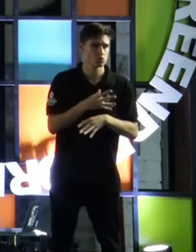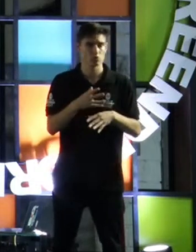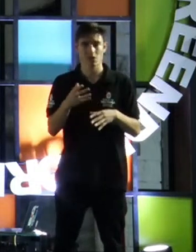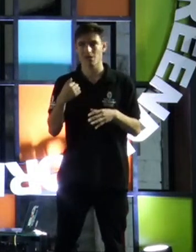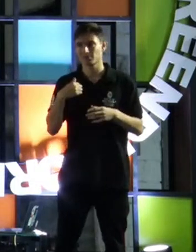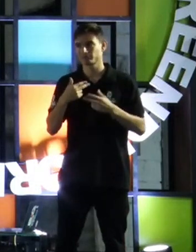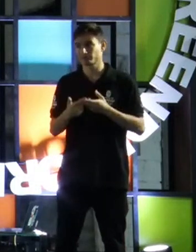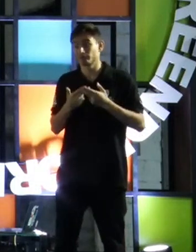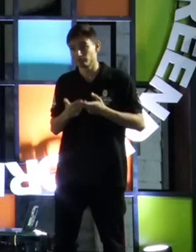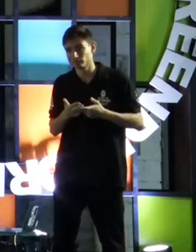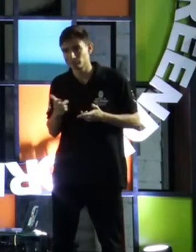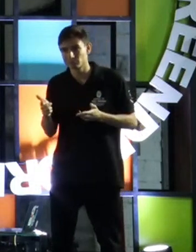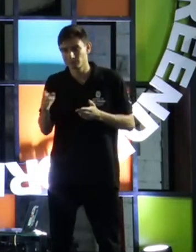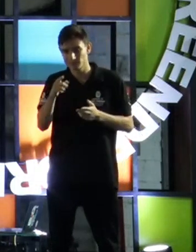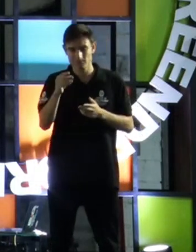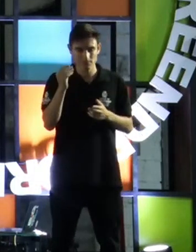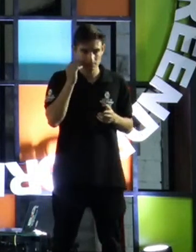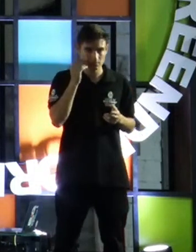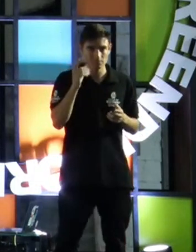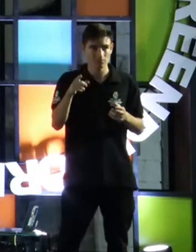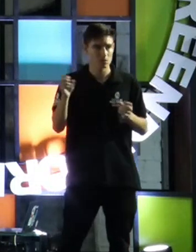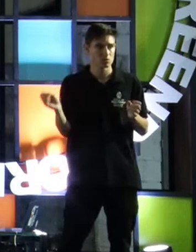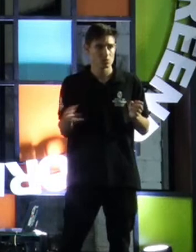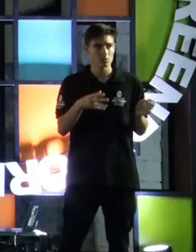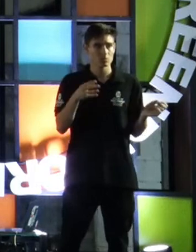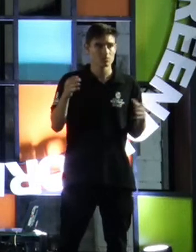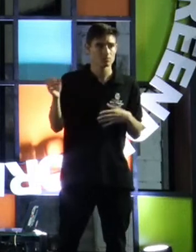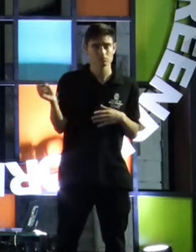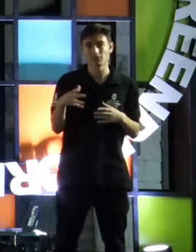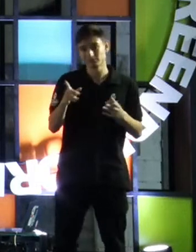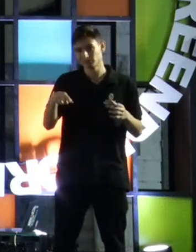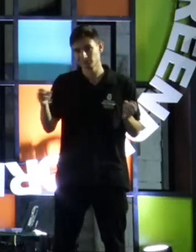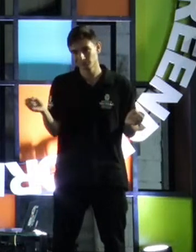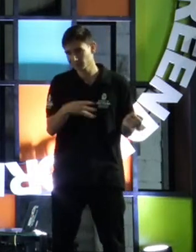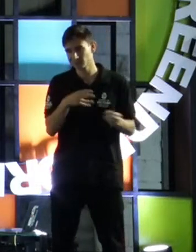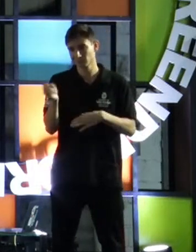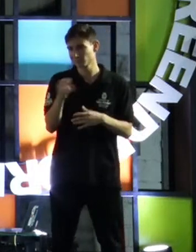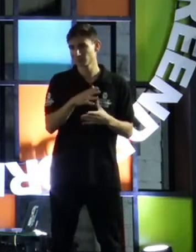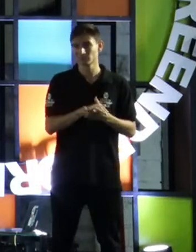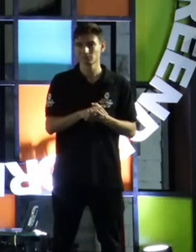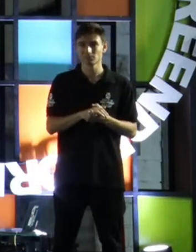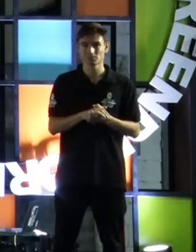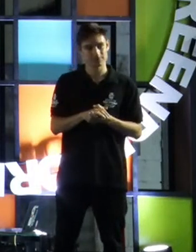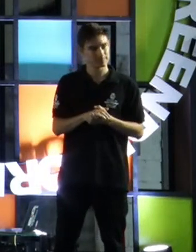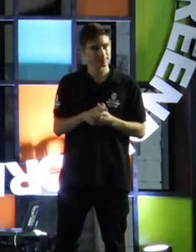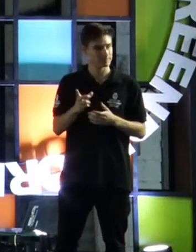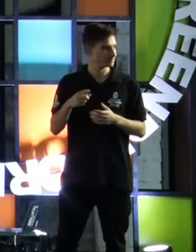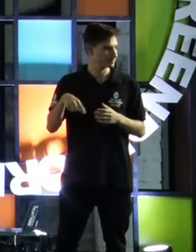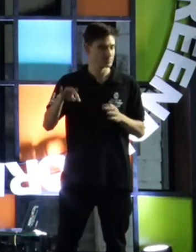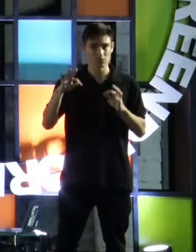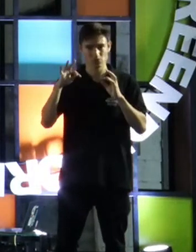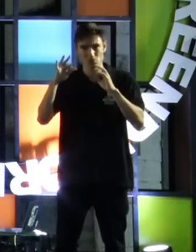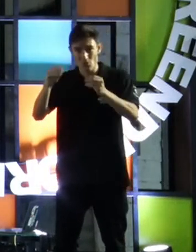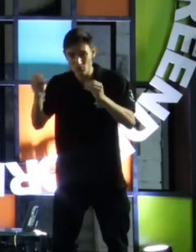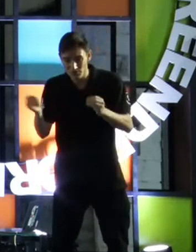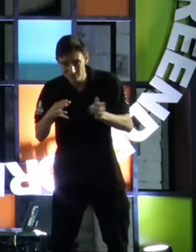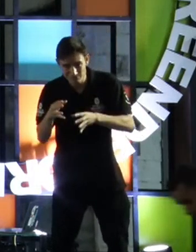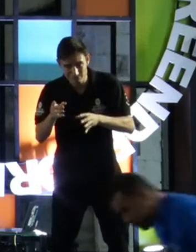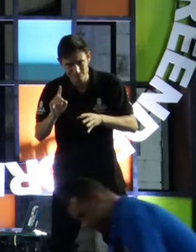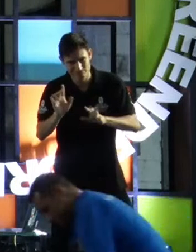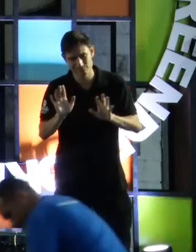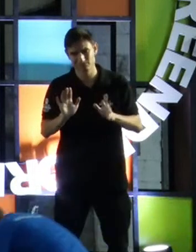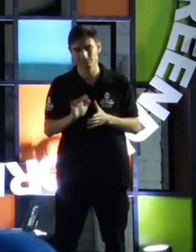sem paciência para falar de inovação. Não, porque isso aqui é inovação, não sei o quê. Tudo é inovador. Quando tudo é alguma coisa, nada é.